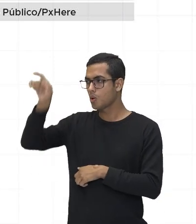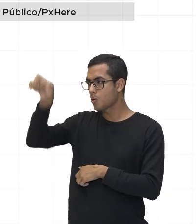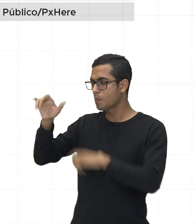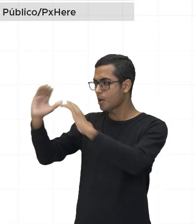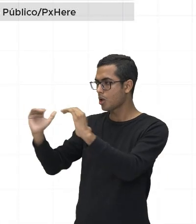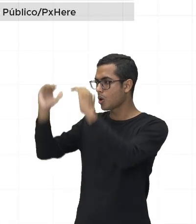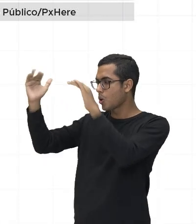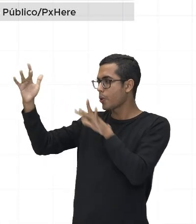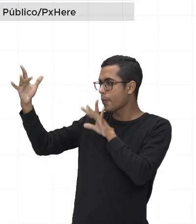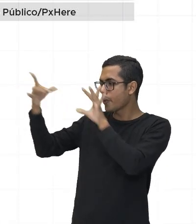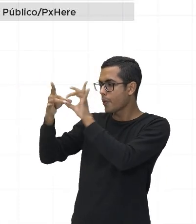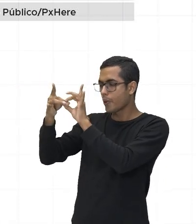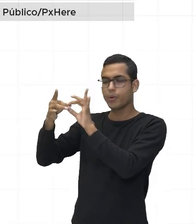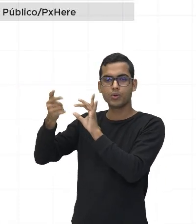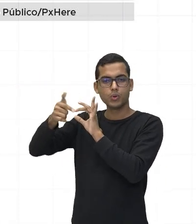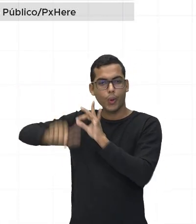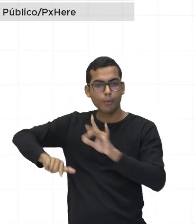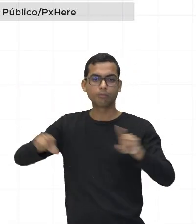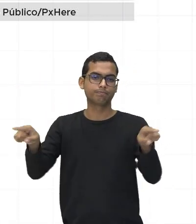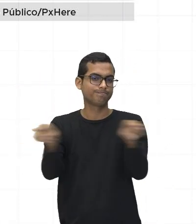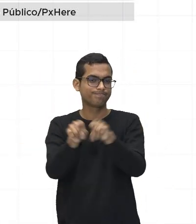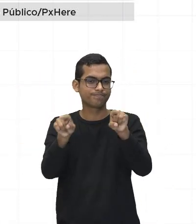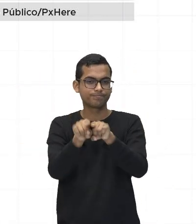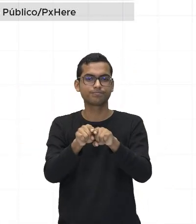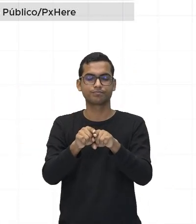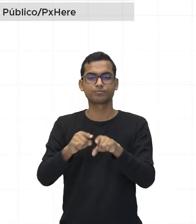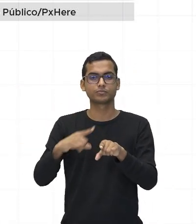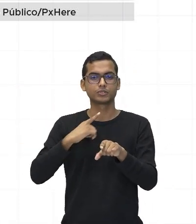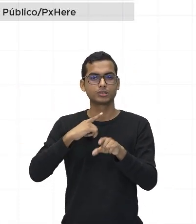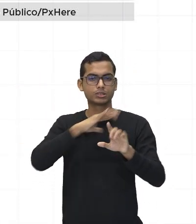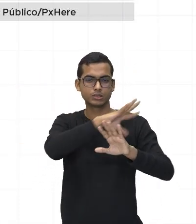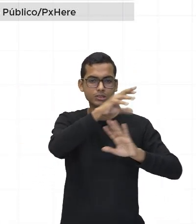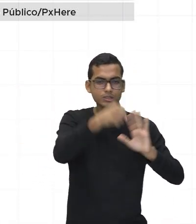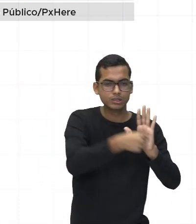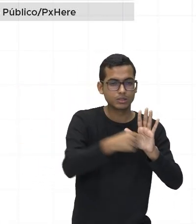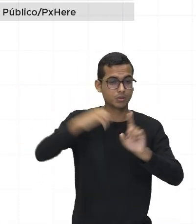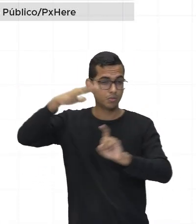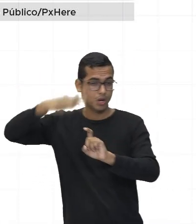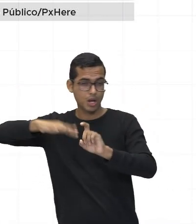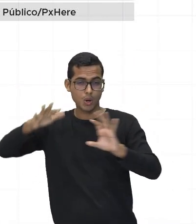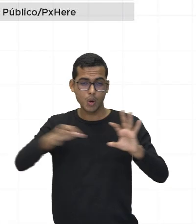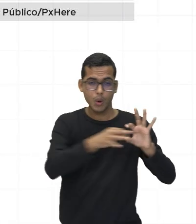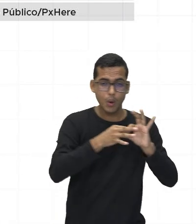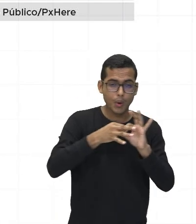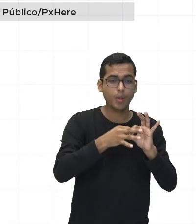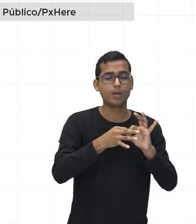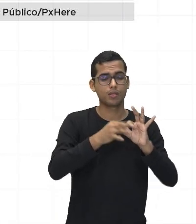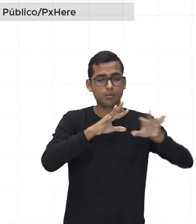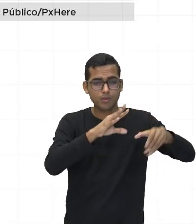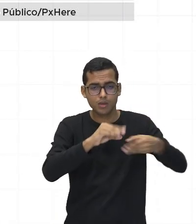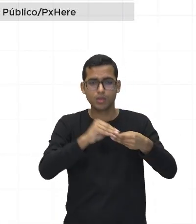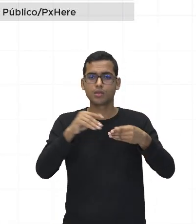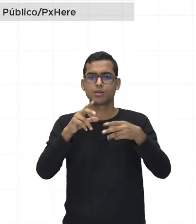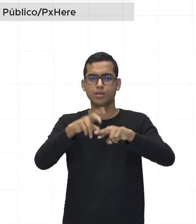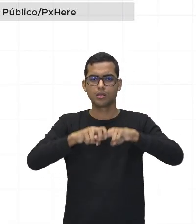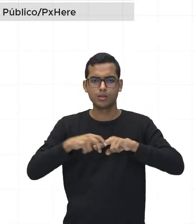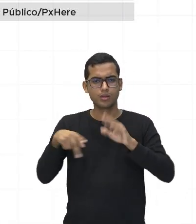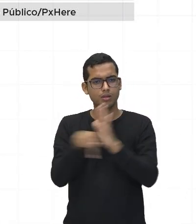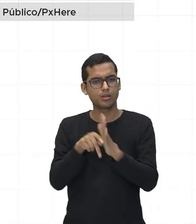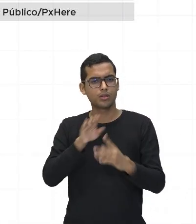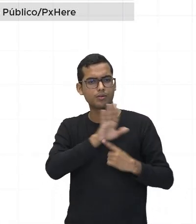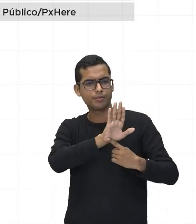e símbolos estão profundamente conectados. Os mitos ajudam a compor a religião e, por isso,